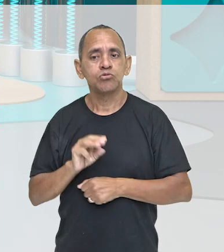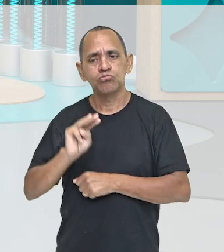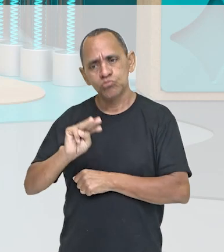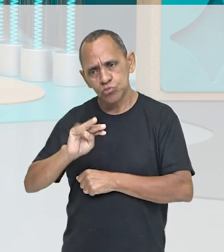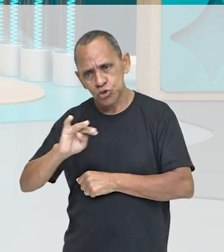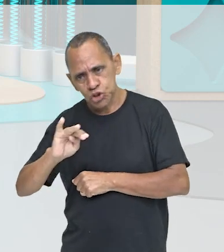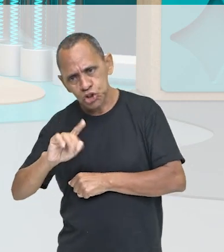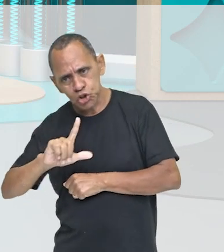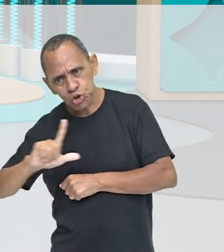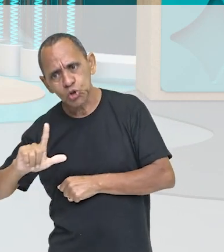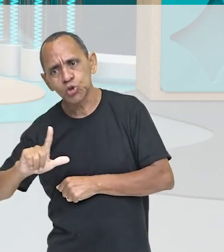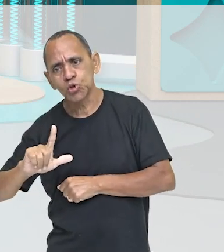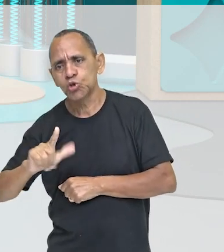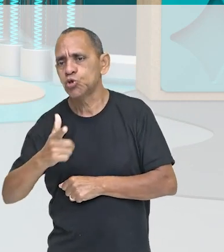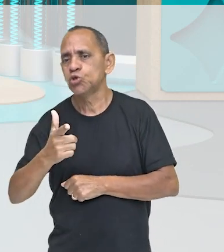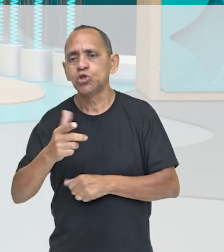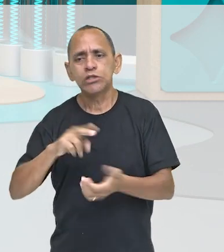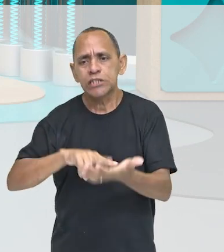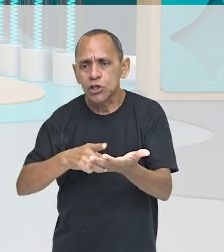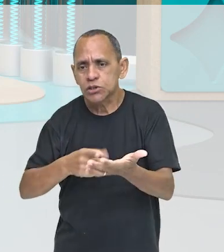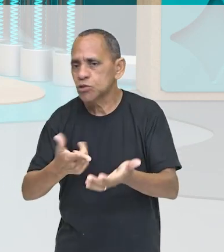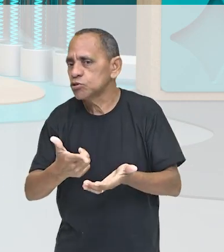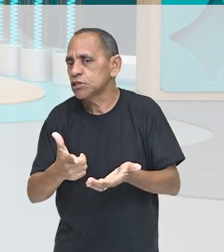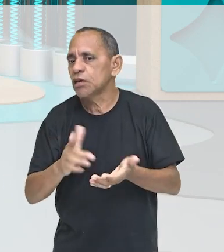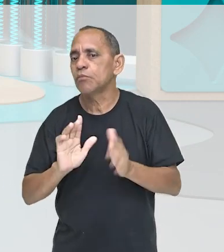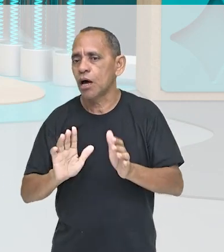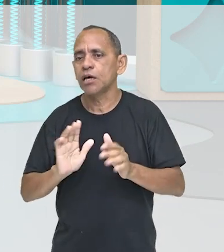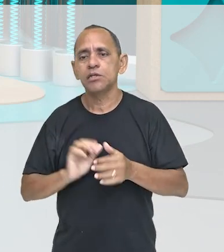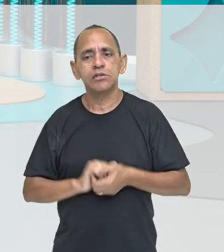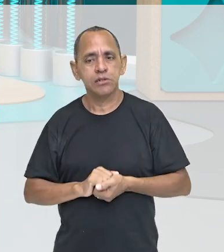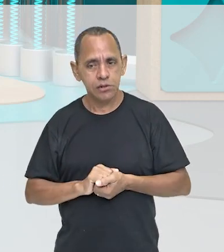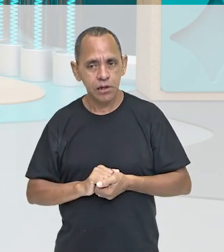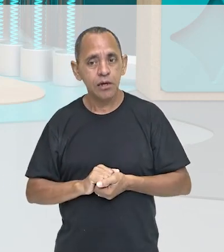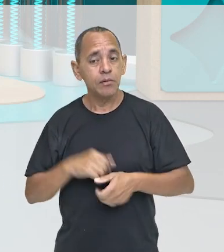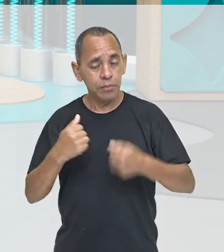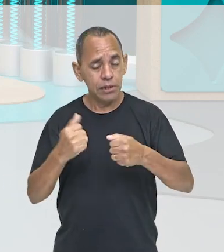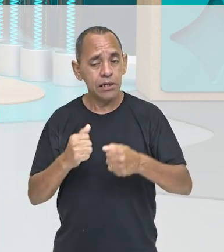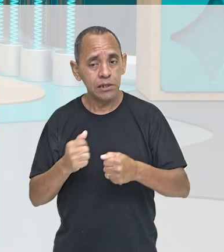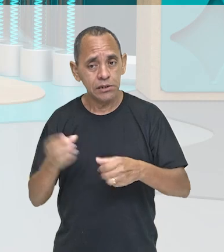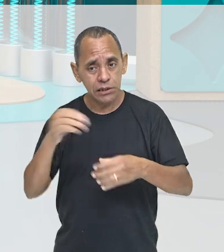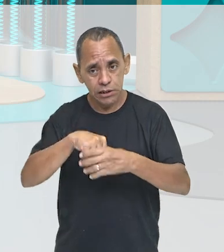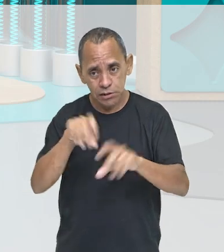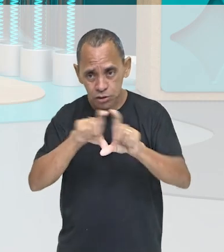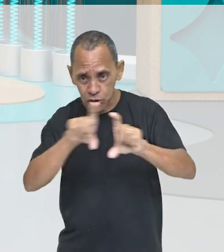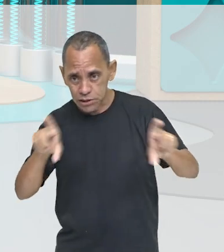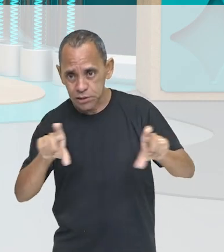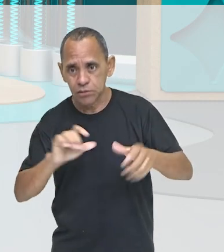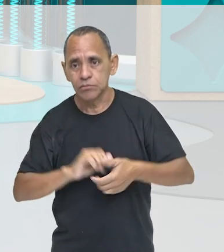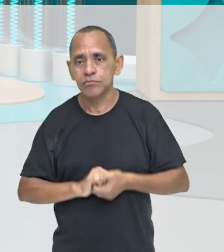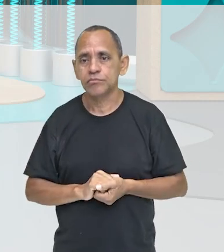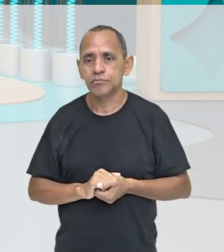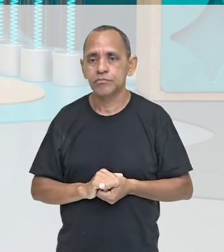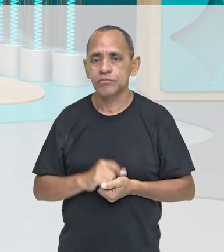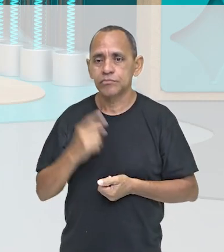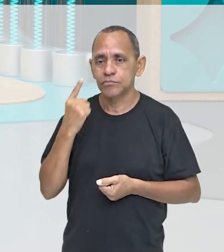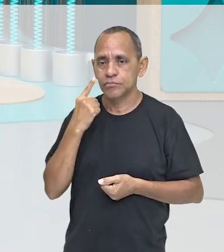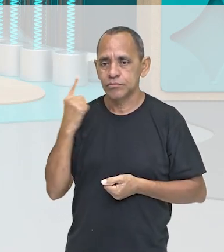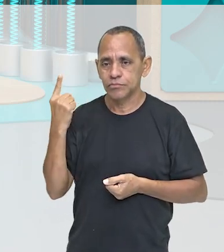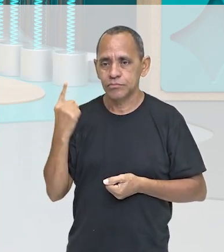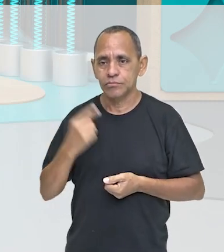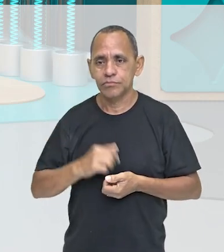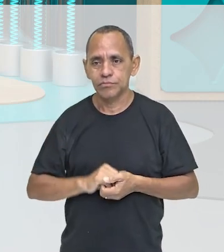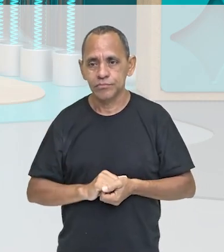ele tem que estar lá, ok? Vamos ver agora algumas formações com will. Então, will já falamos algumas vezes, ele é formador de